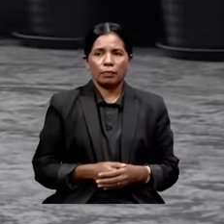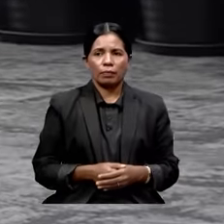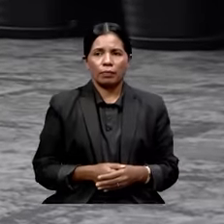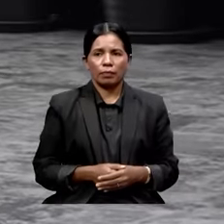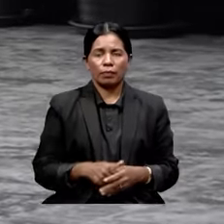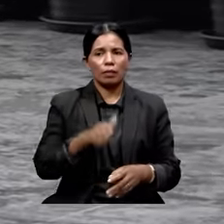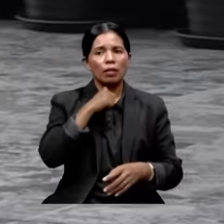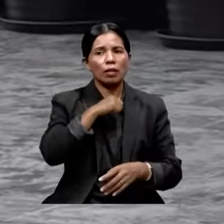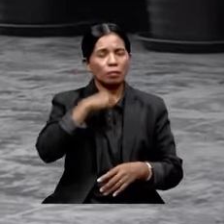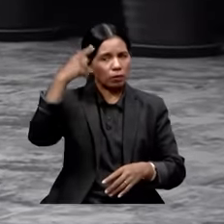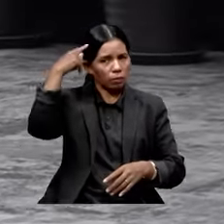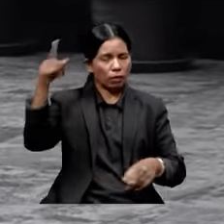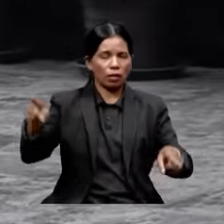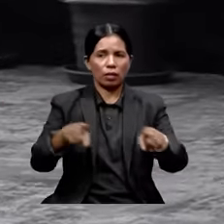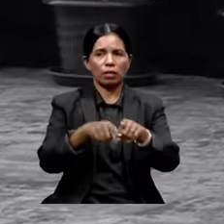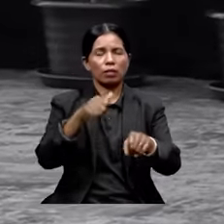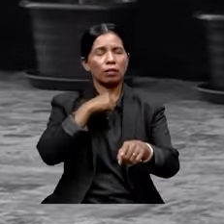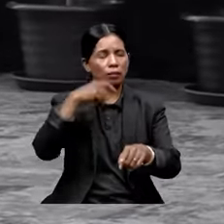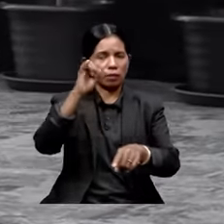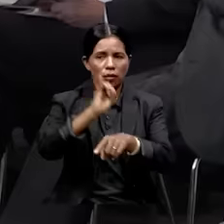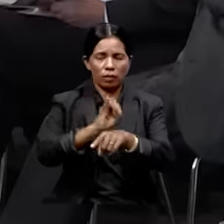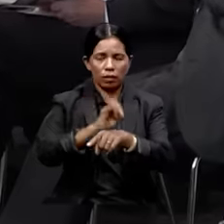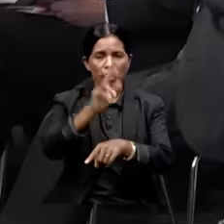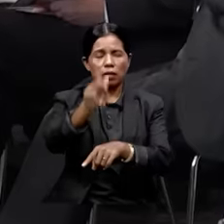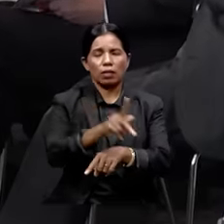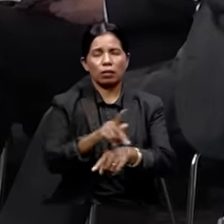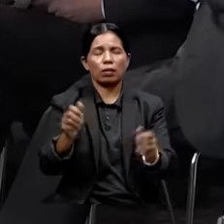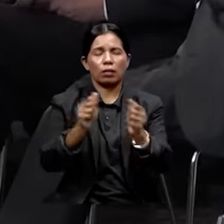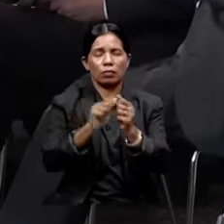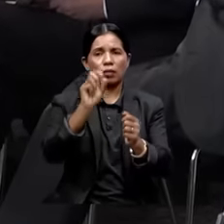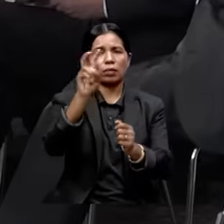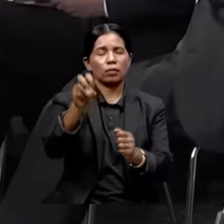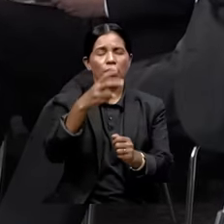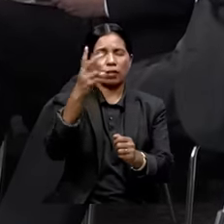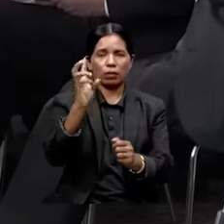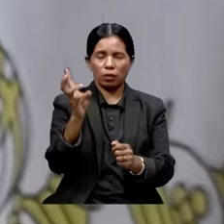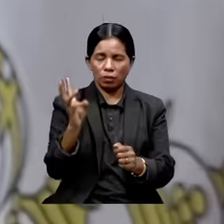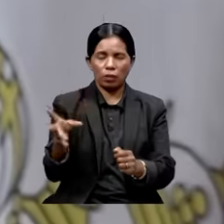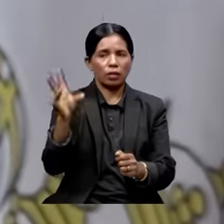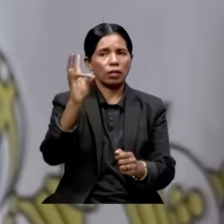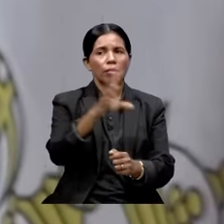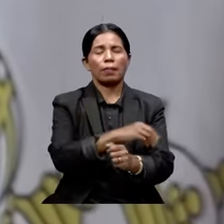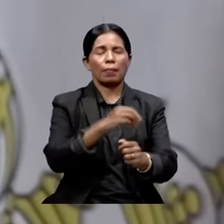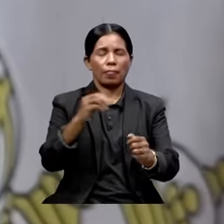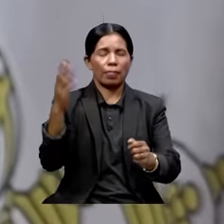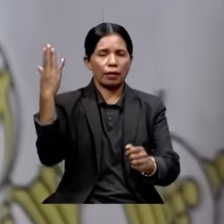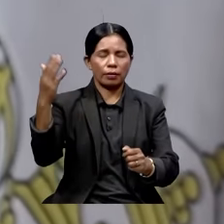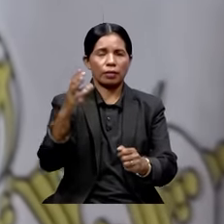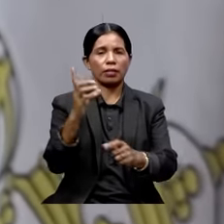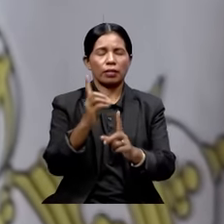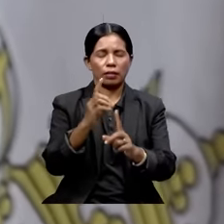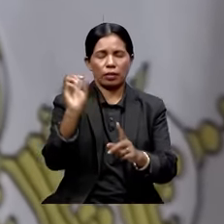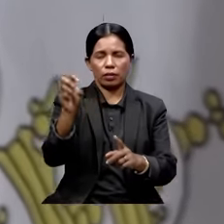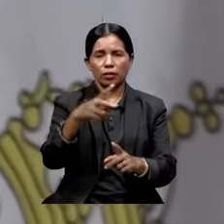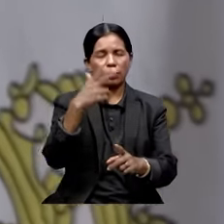Papa Francisco anesan Papa Igreja Católica badala atus rua nenu loresin neng, ne beleitu ya conclave papal ya loron san